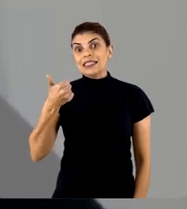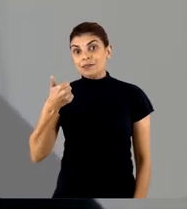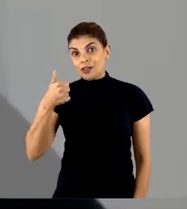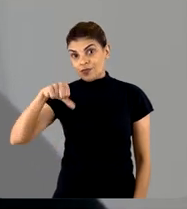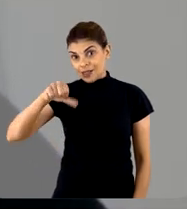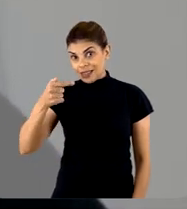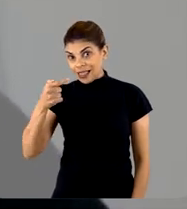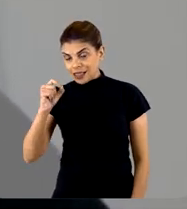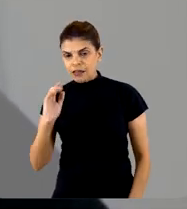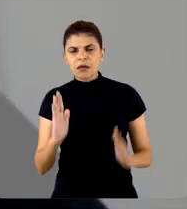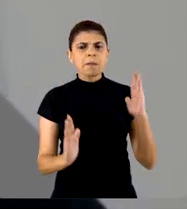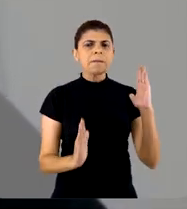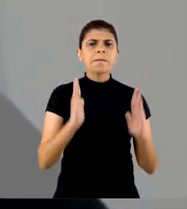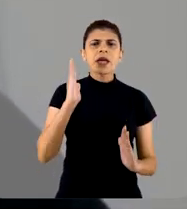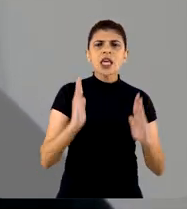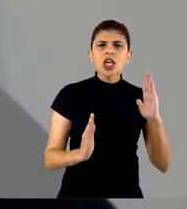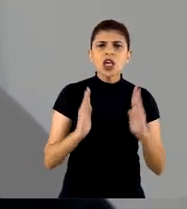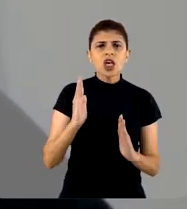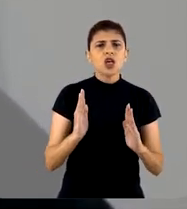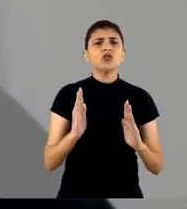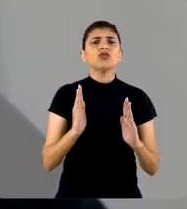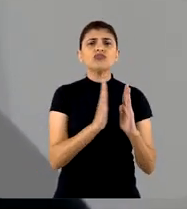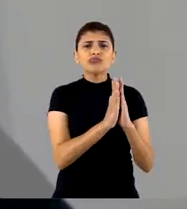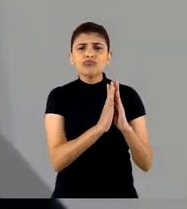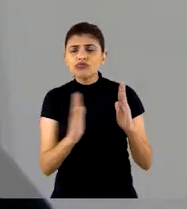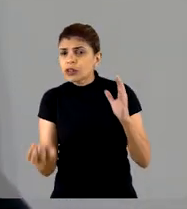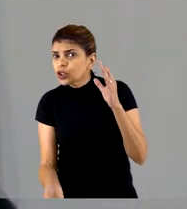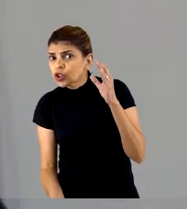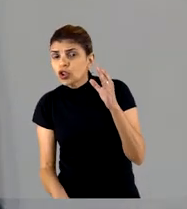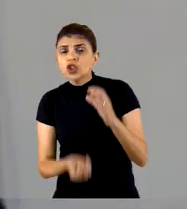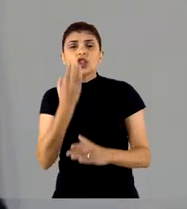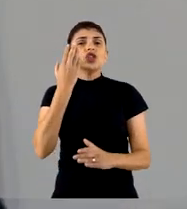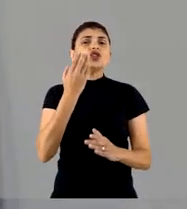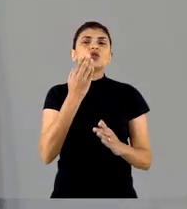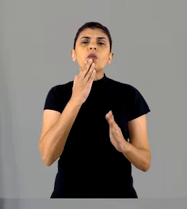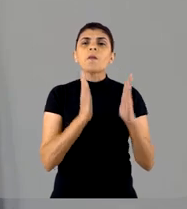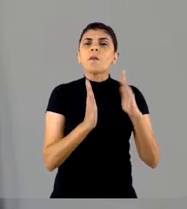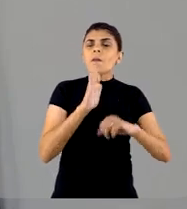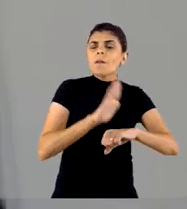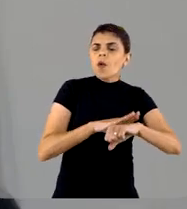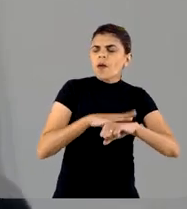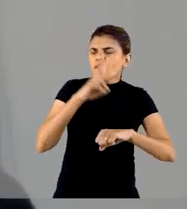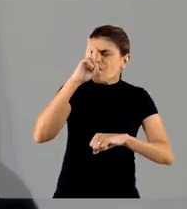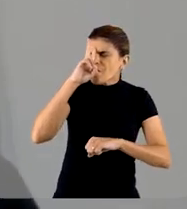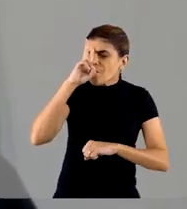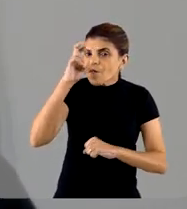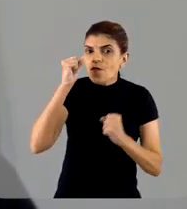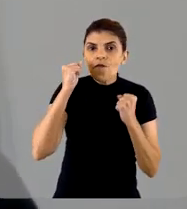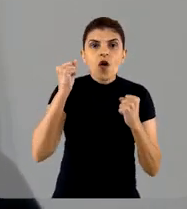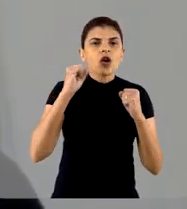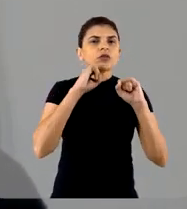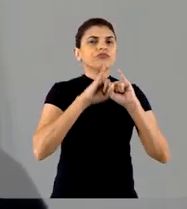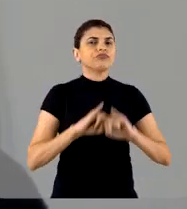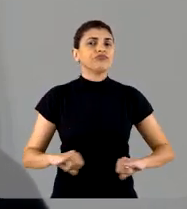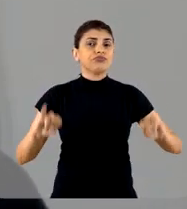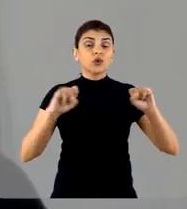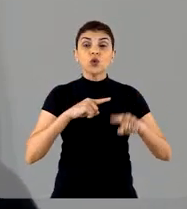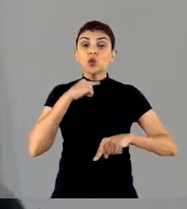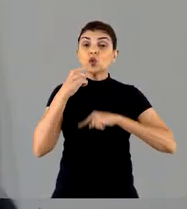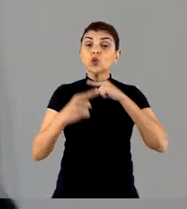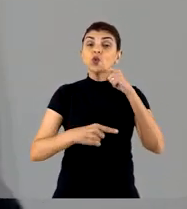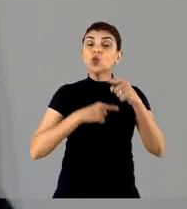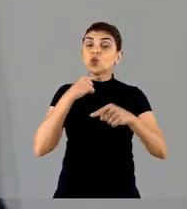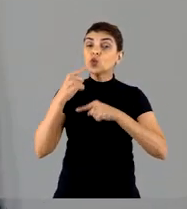que uma questão, uma agenda surge de forma muito evidente, muito forte, e que, sem sombra de dúvida,